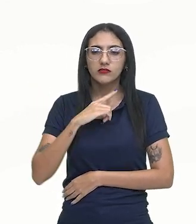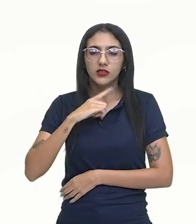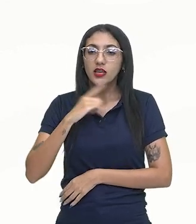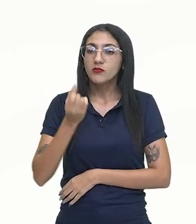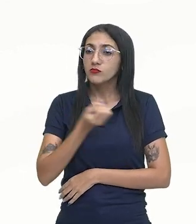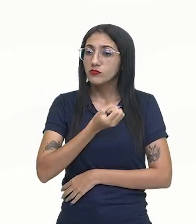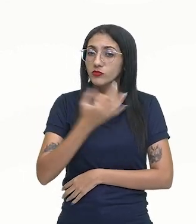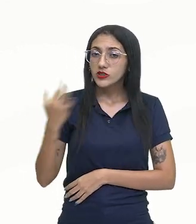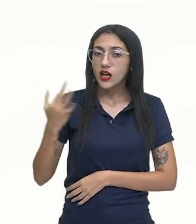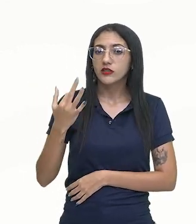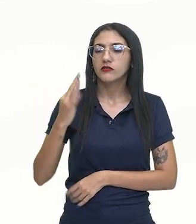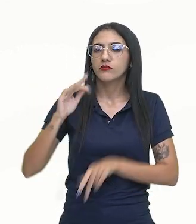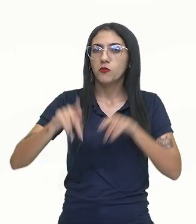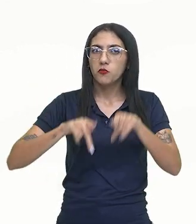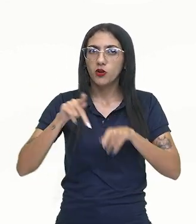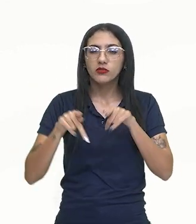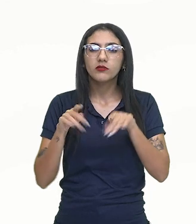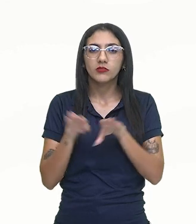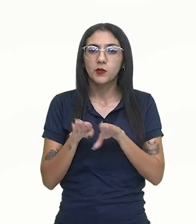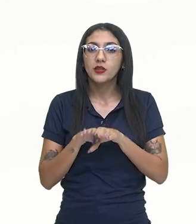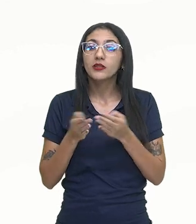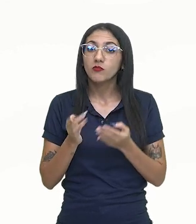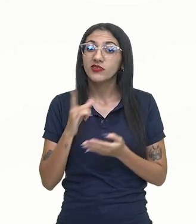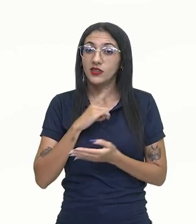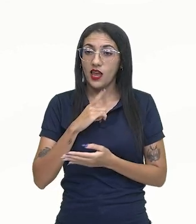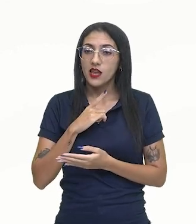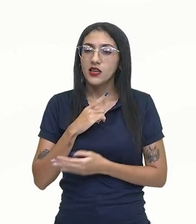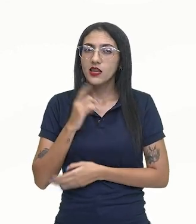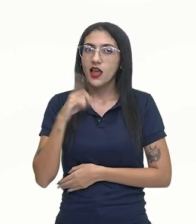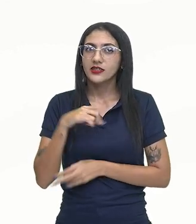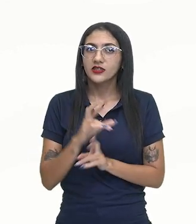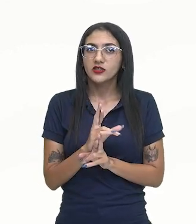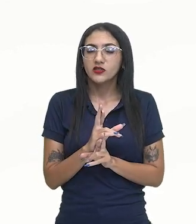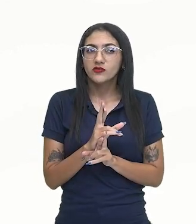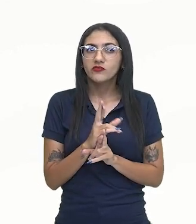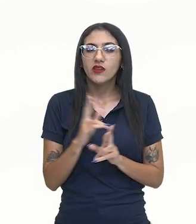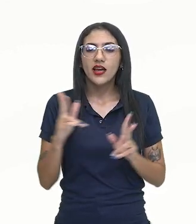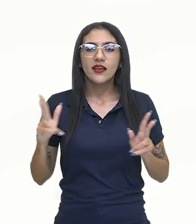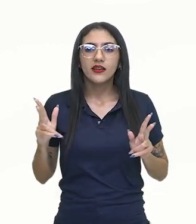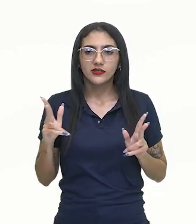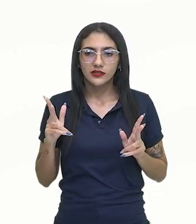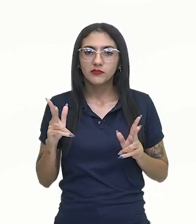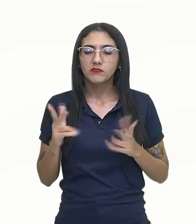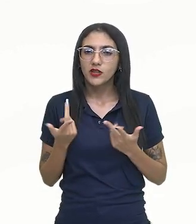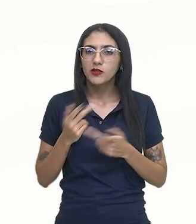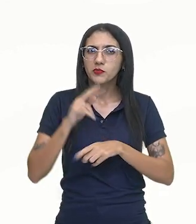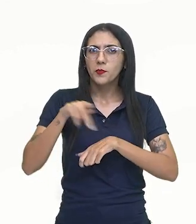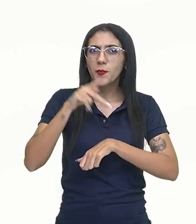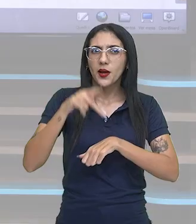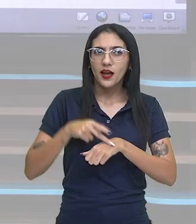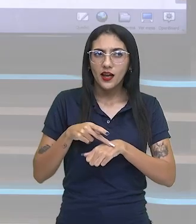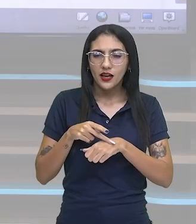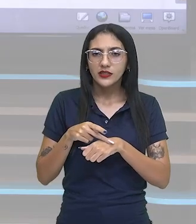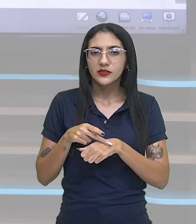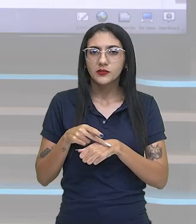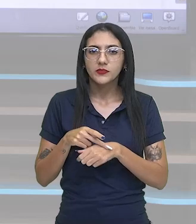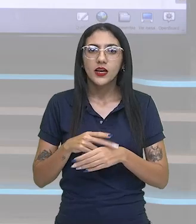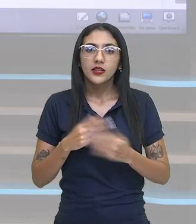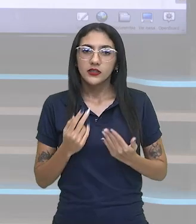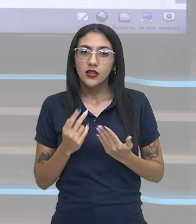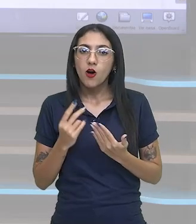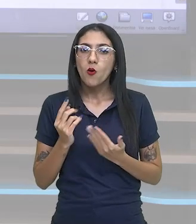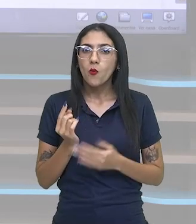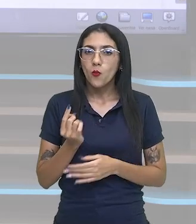de pessoas, né? Então, existem essas diferenças aí ao longo dos países, né? Então, uma